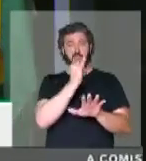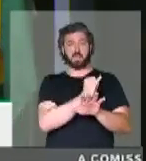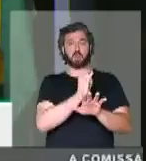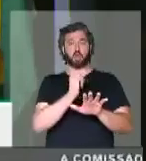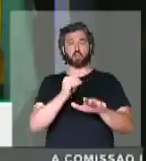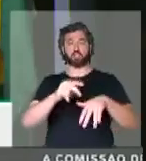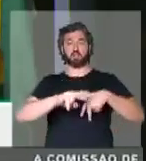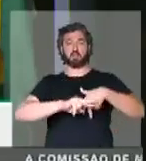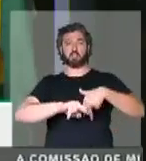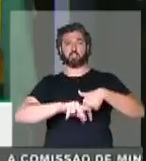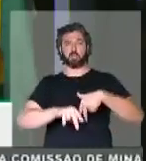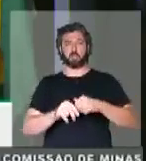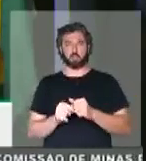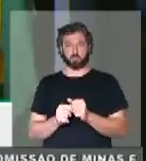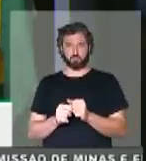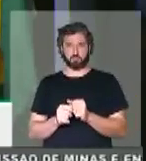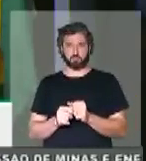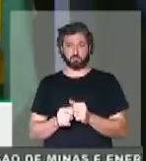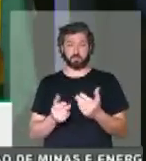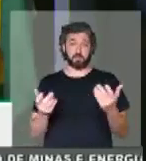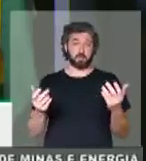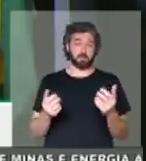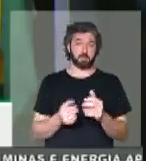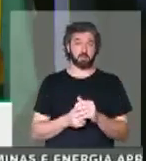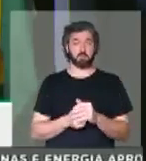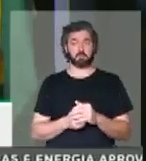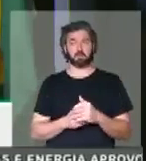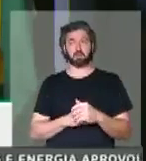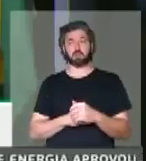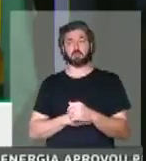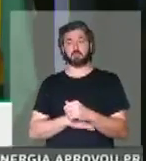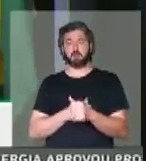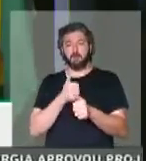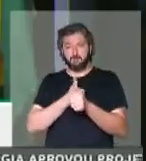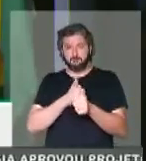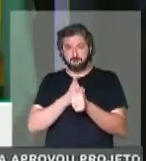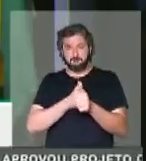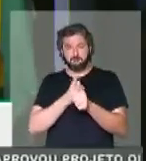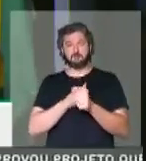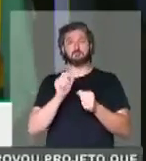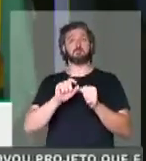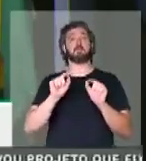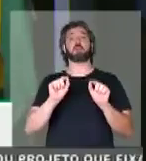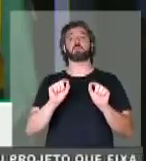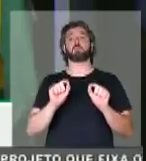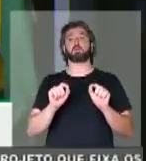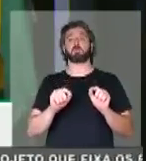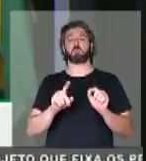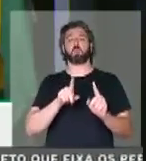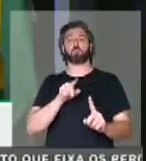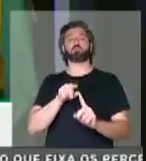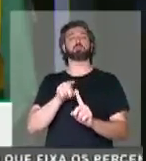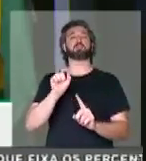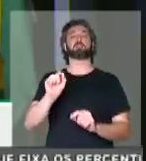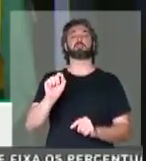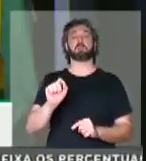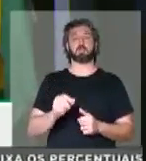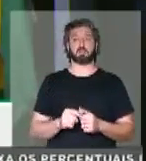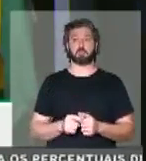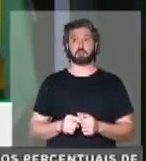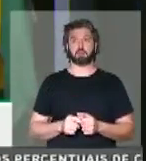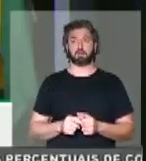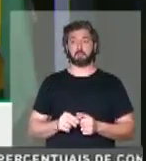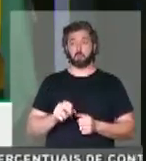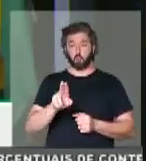de gênero e da busca que fazem no sentido